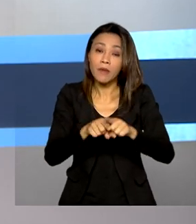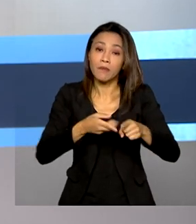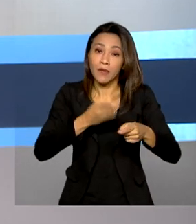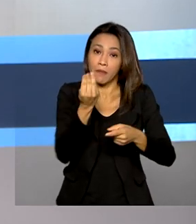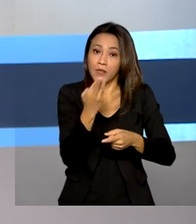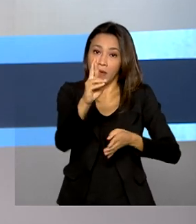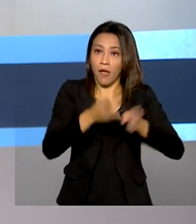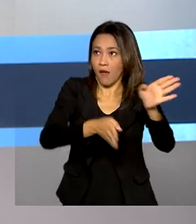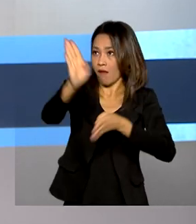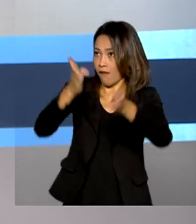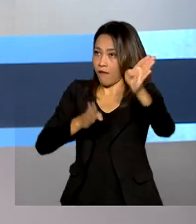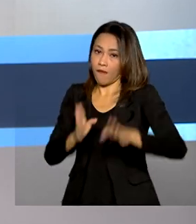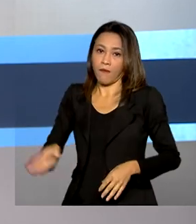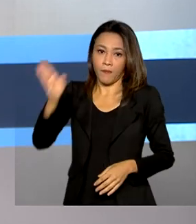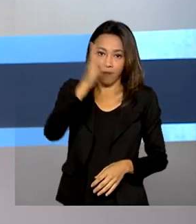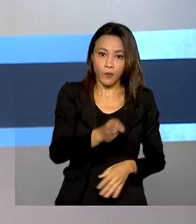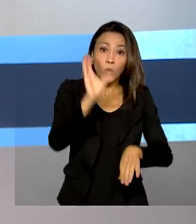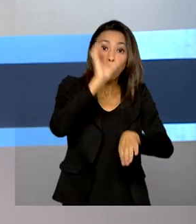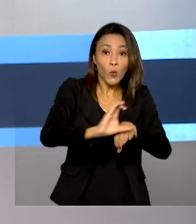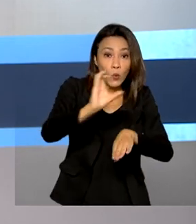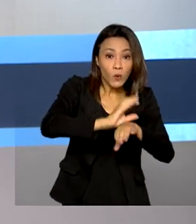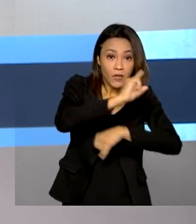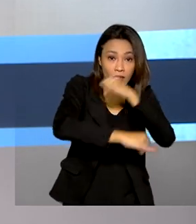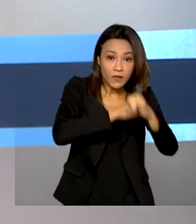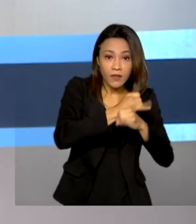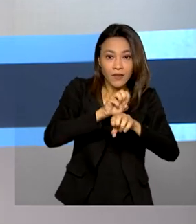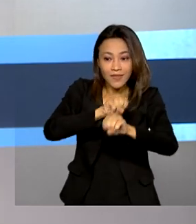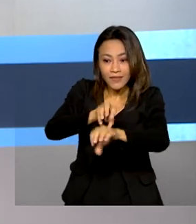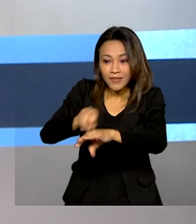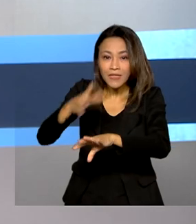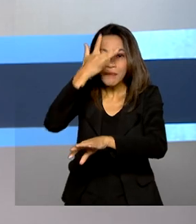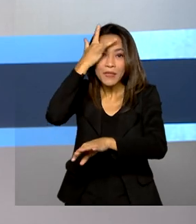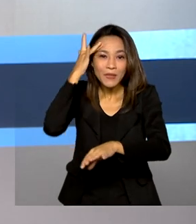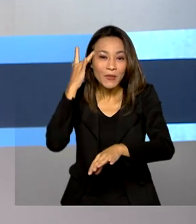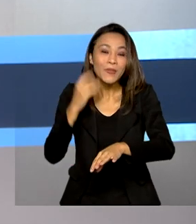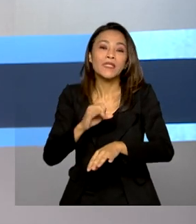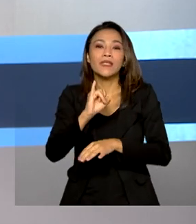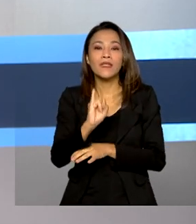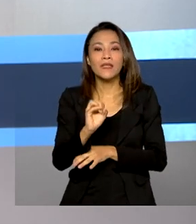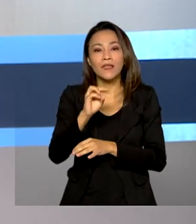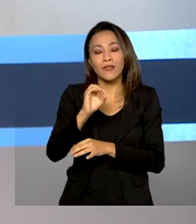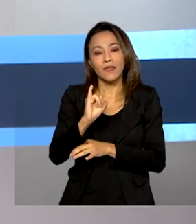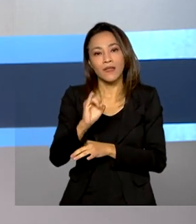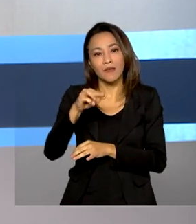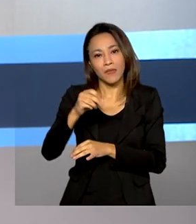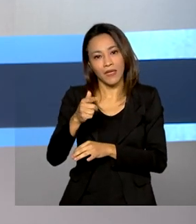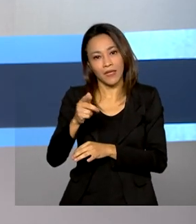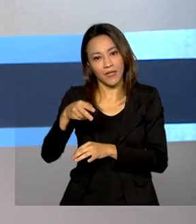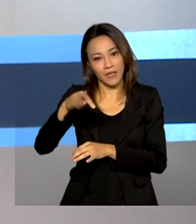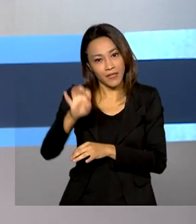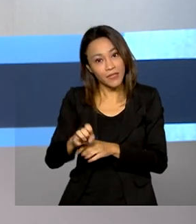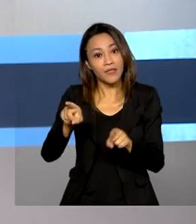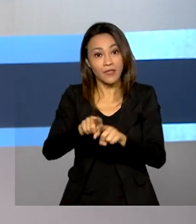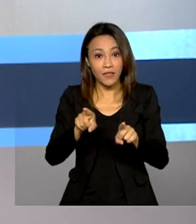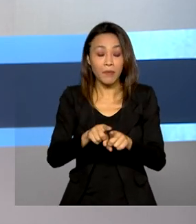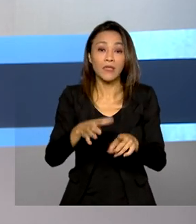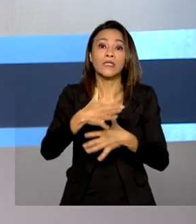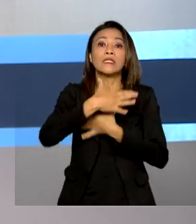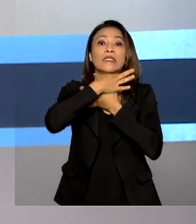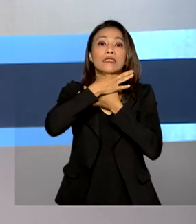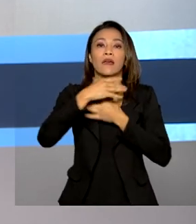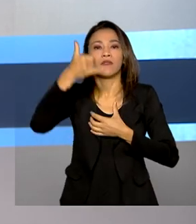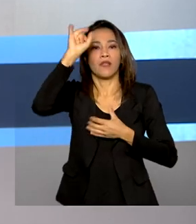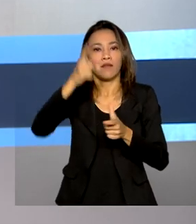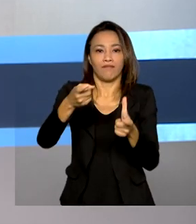curso pela internet ensina migrantes e refugiados a organizar o orçamento doméstico e evitar o endividamento. A capacitação